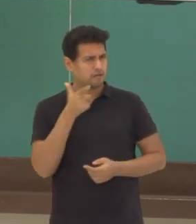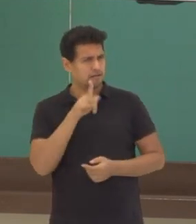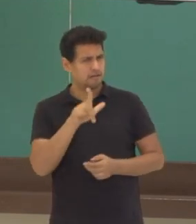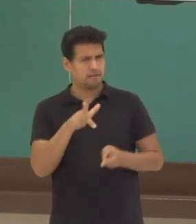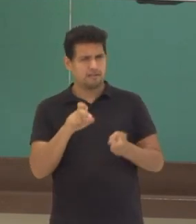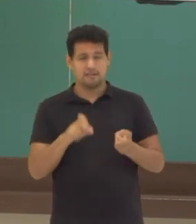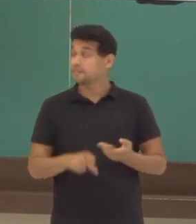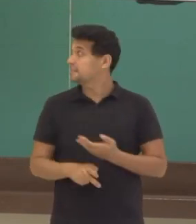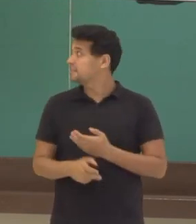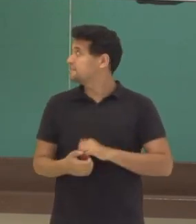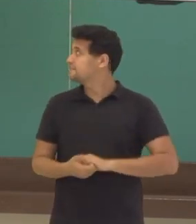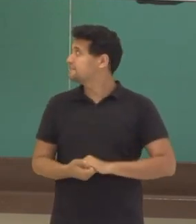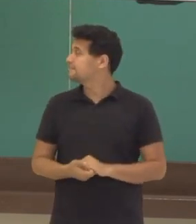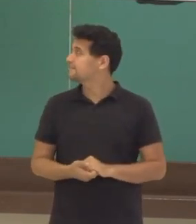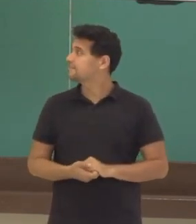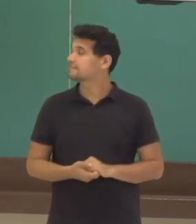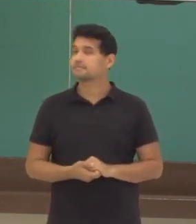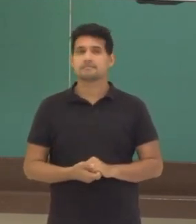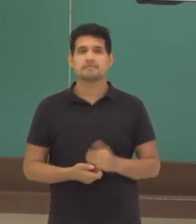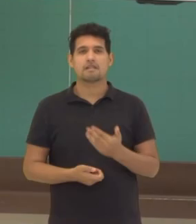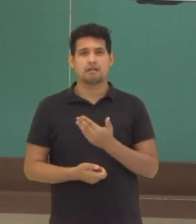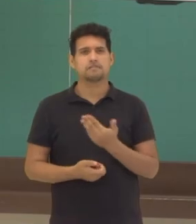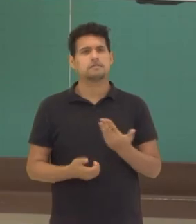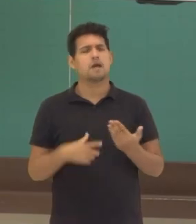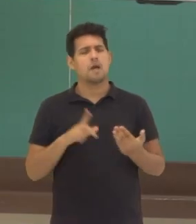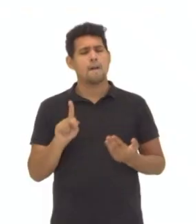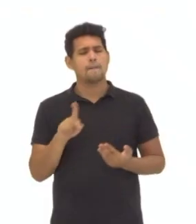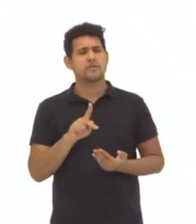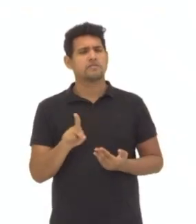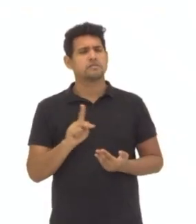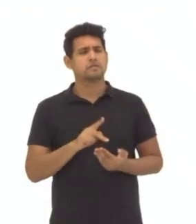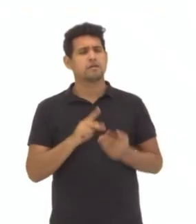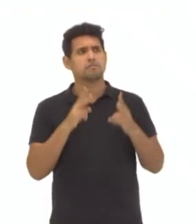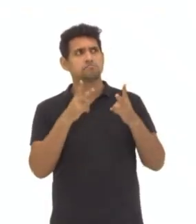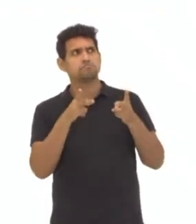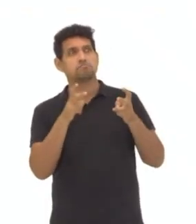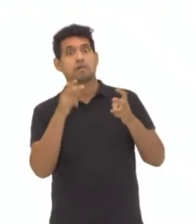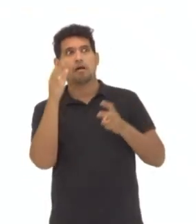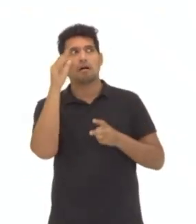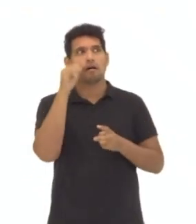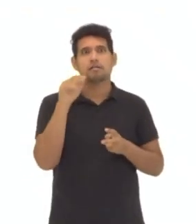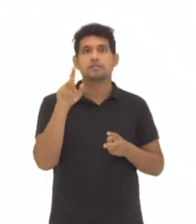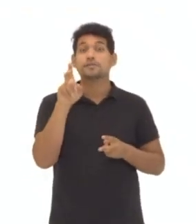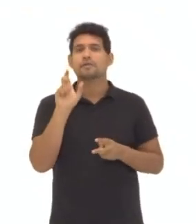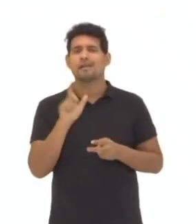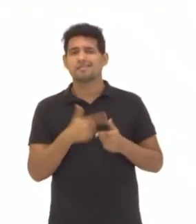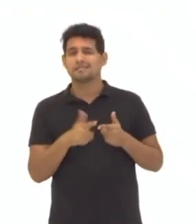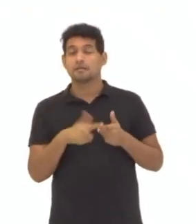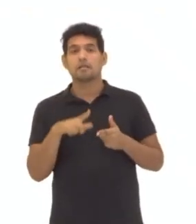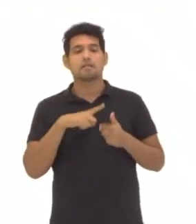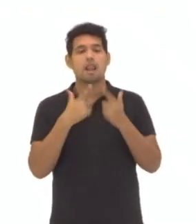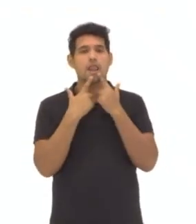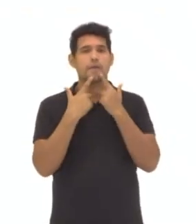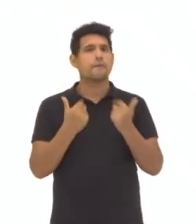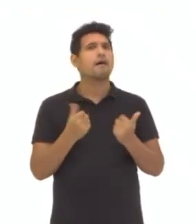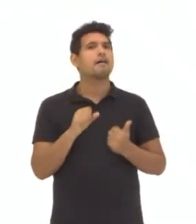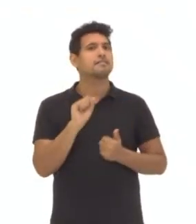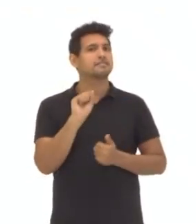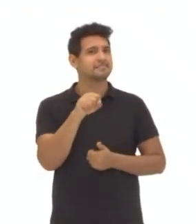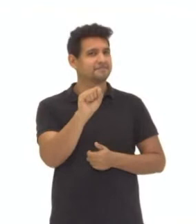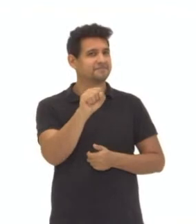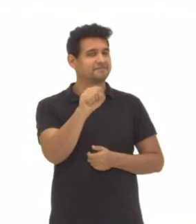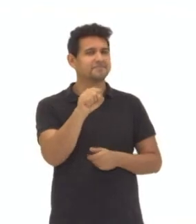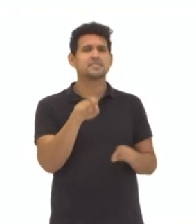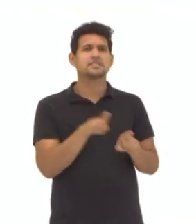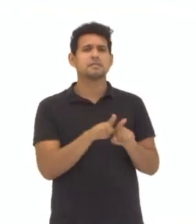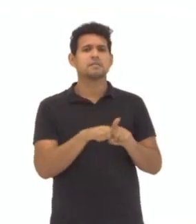ver. Olha lá. Então a professora despertou grande curiosidade pelos problemas da linguagem, né,